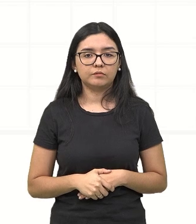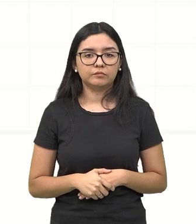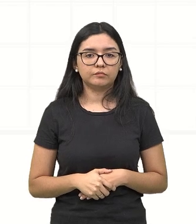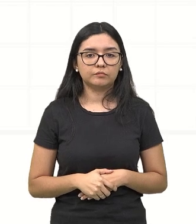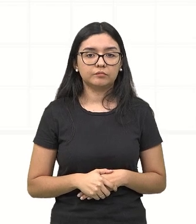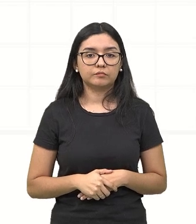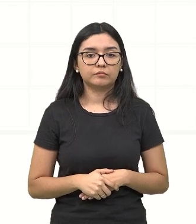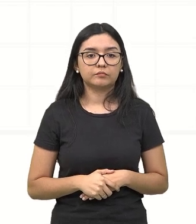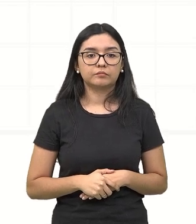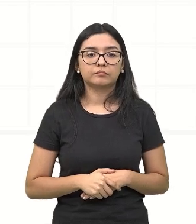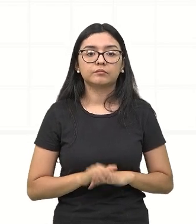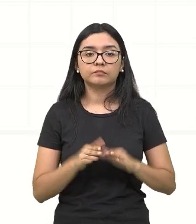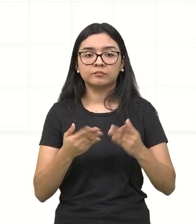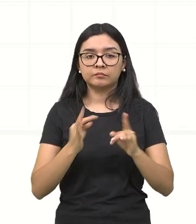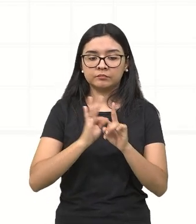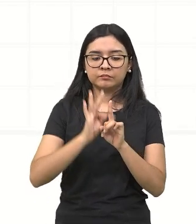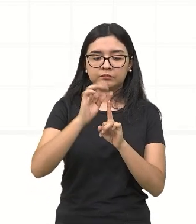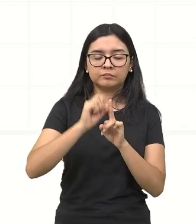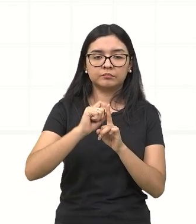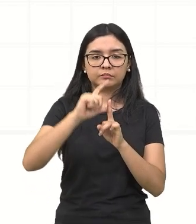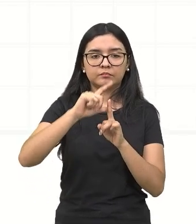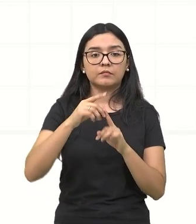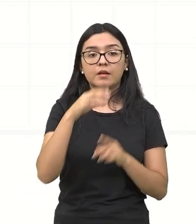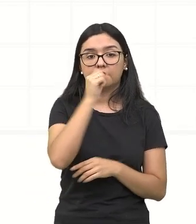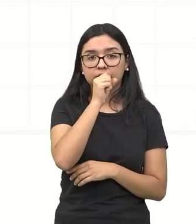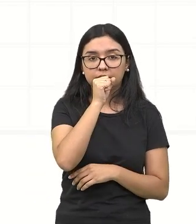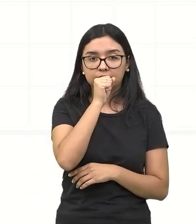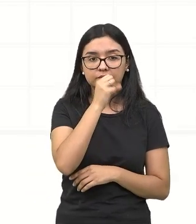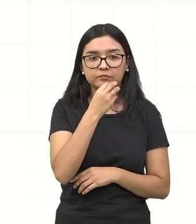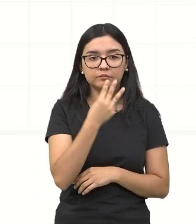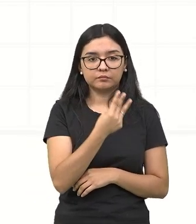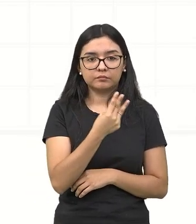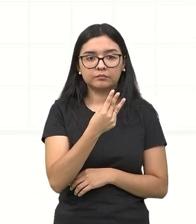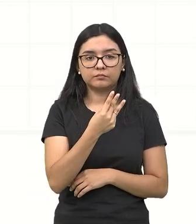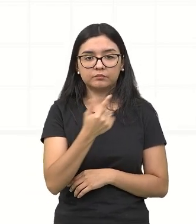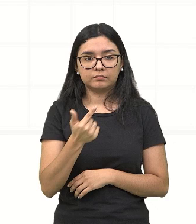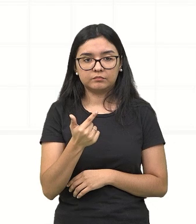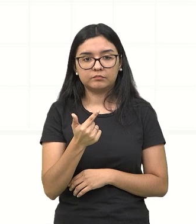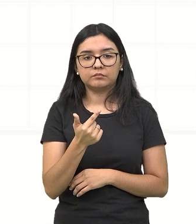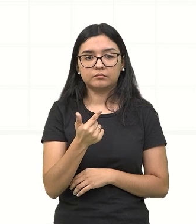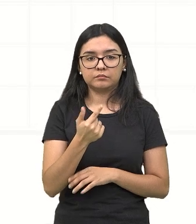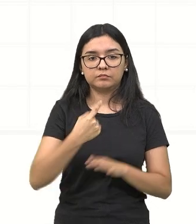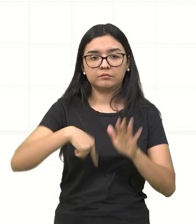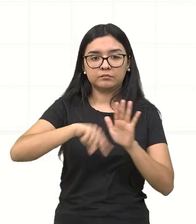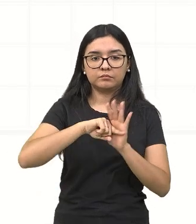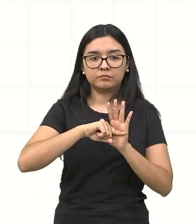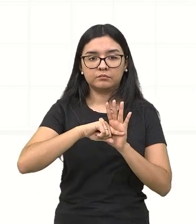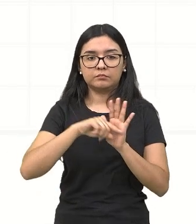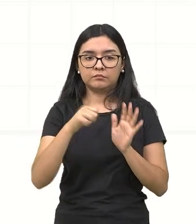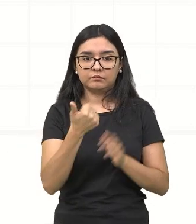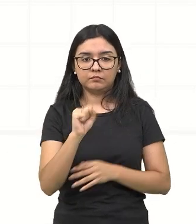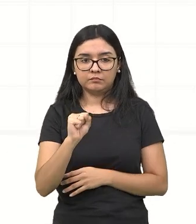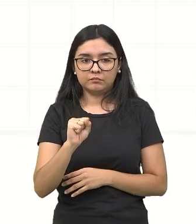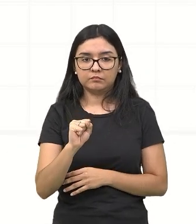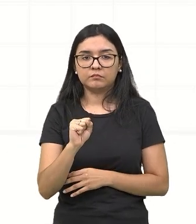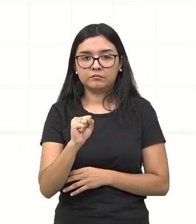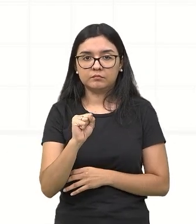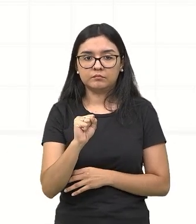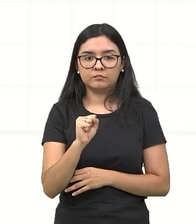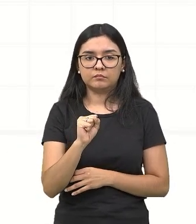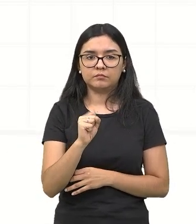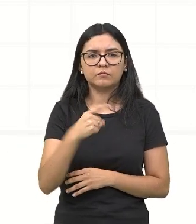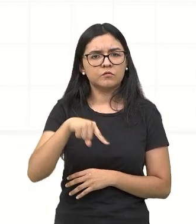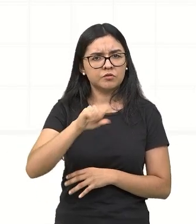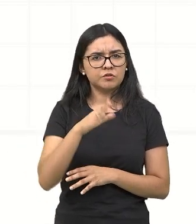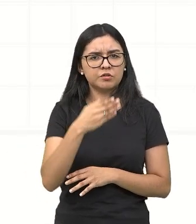Você vai fazer a máxima, olha, pensando aqui no sábado. 32 menos 18. Você já aprendeu com o